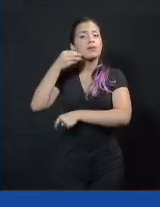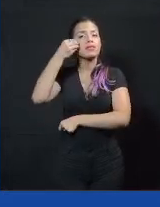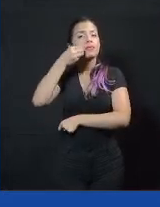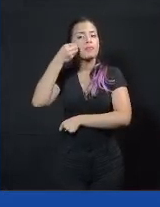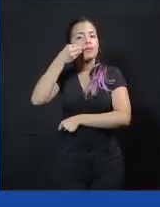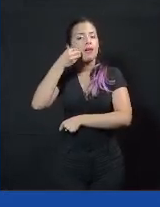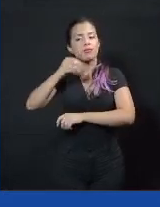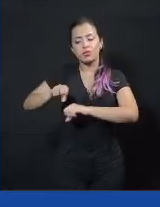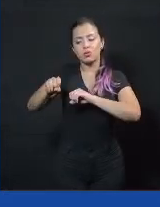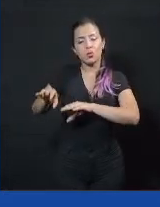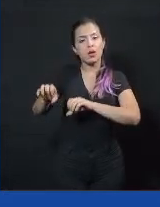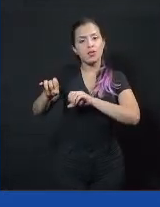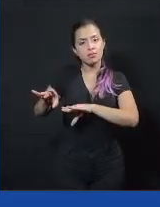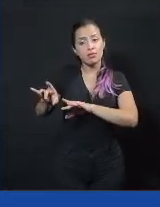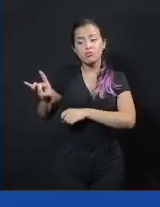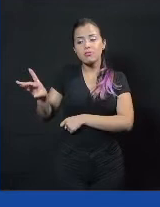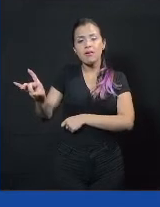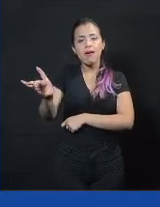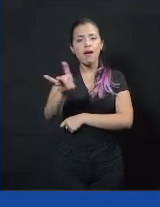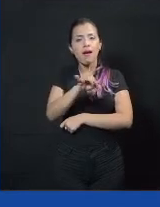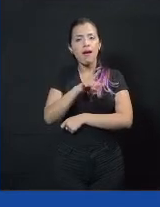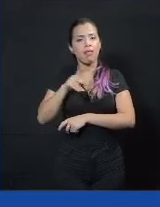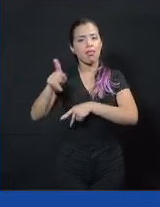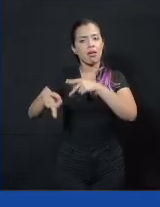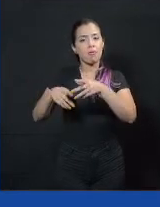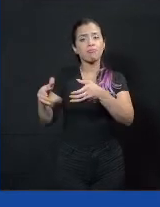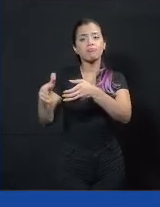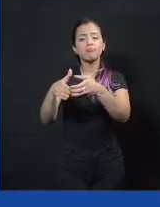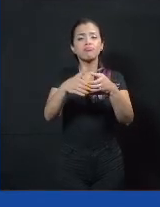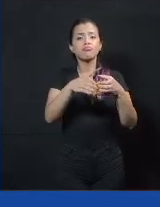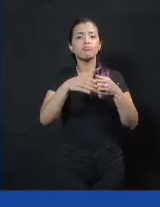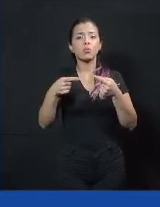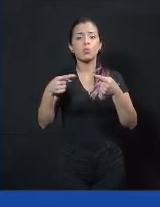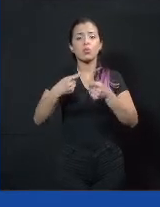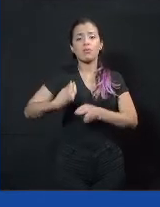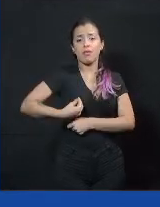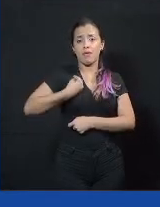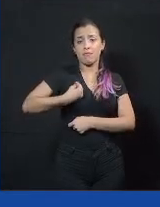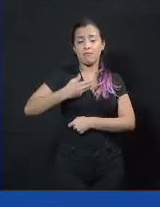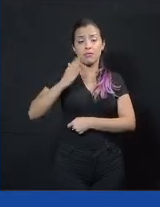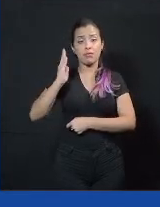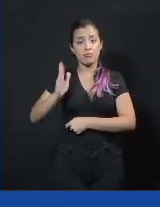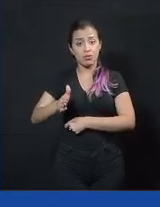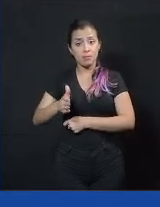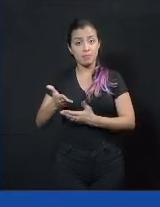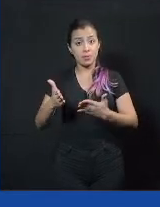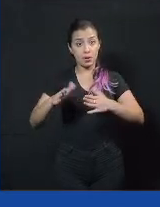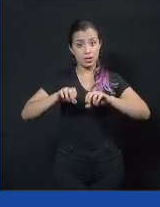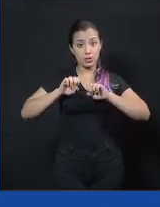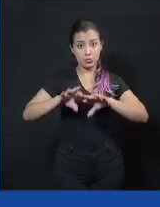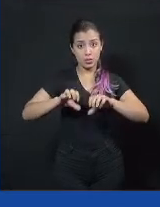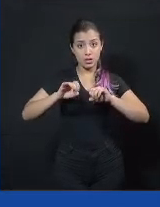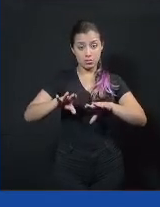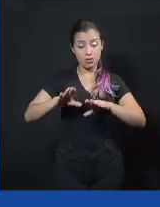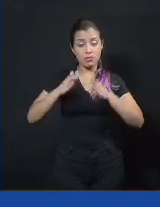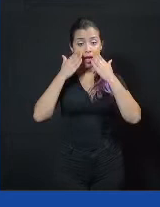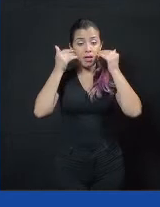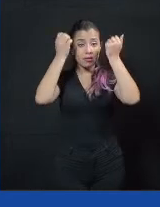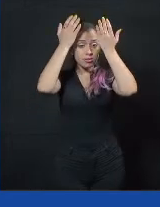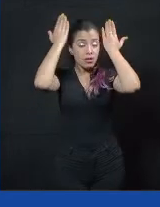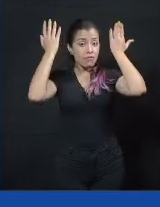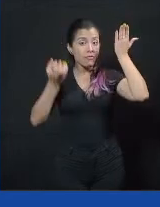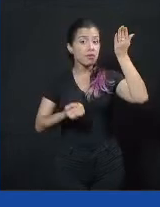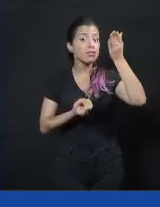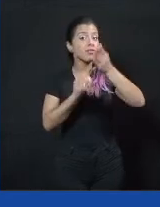escolar, segundo cada povo e seus projetos de vida. Para a educação escolar indígena, foram criados territórios